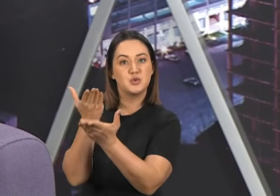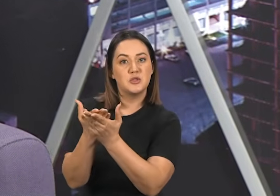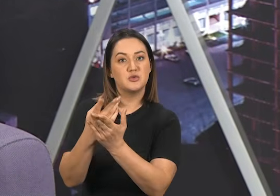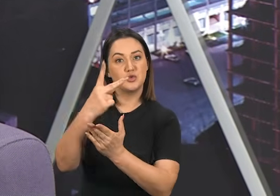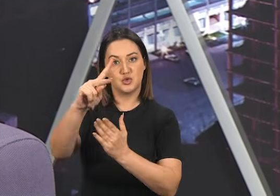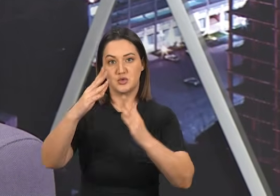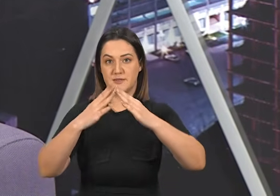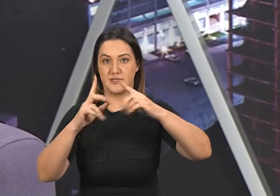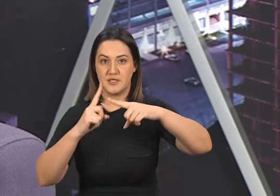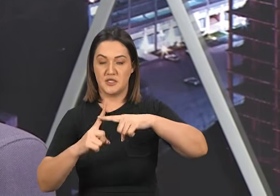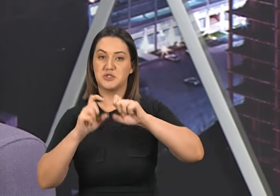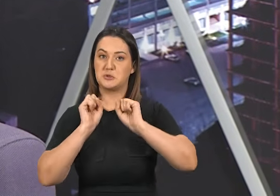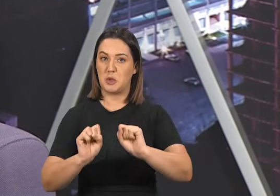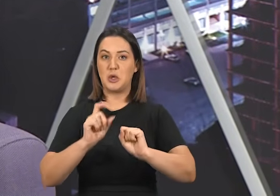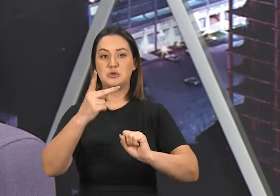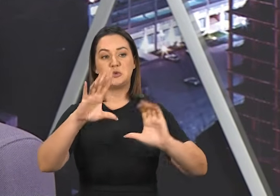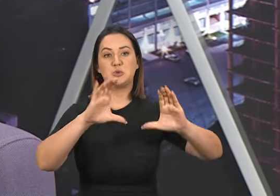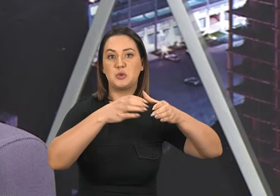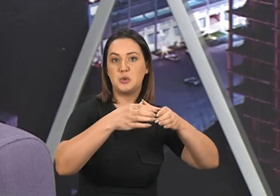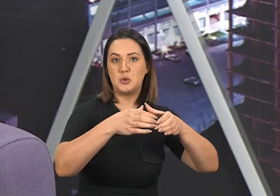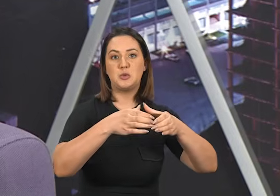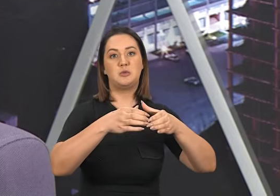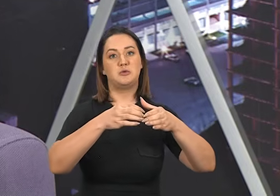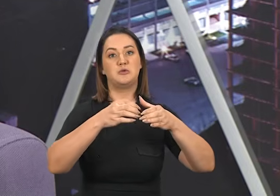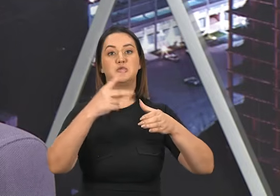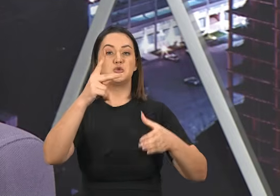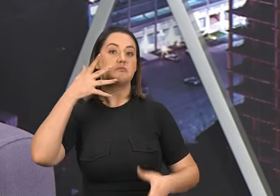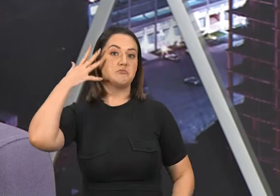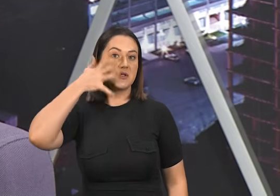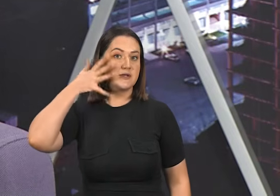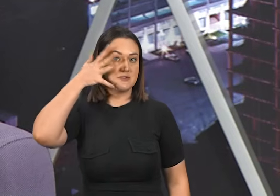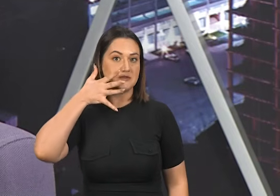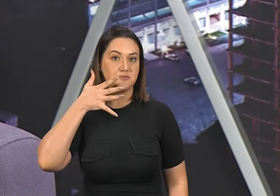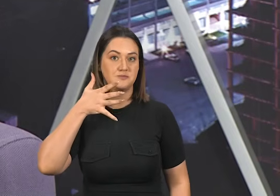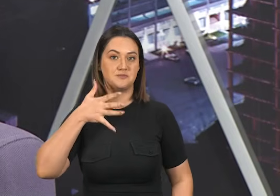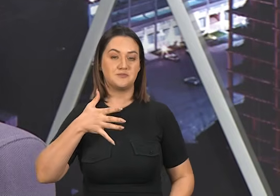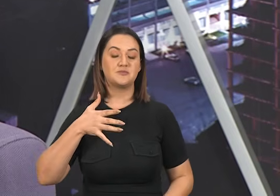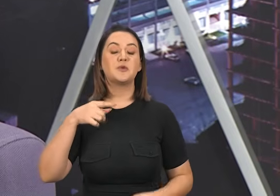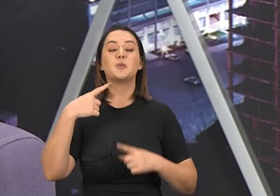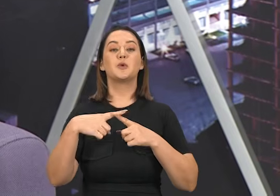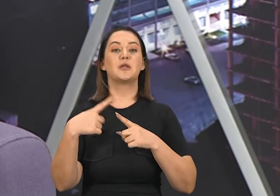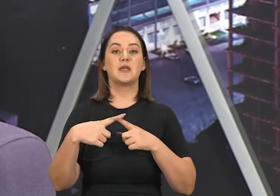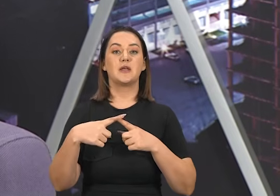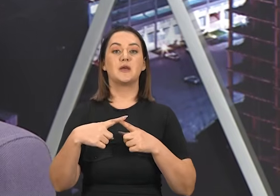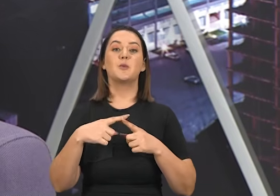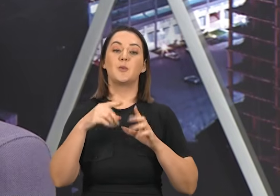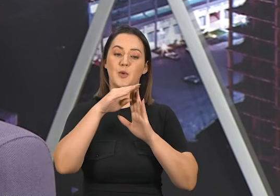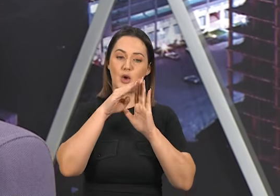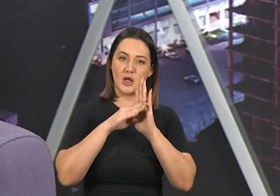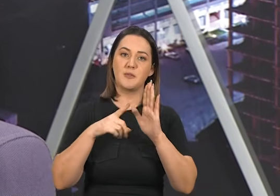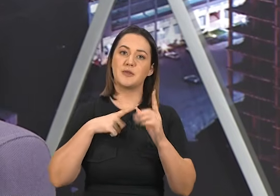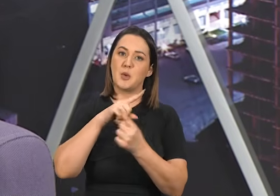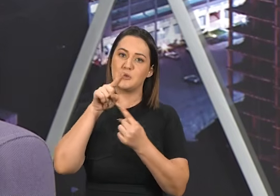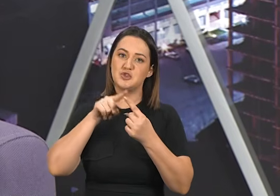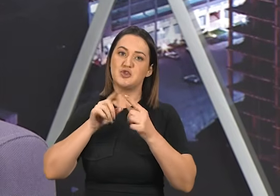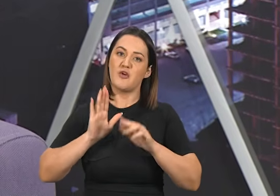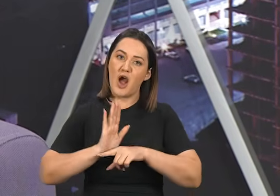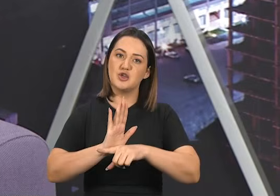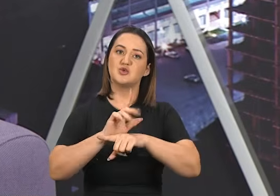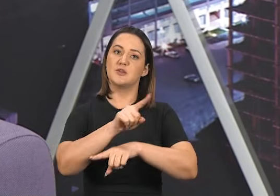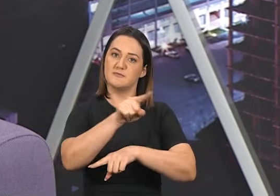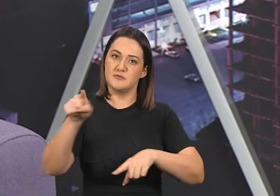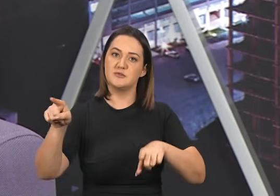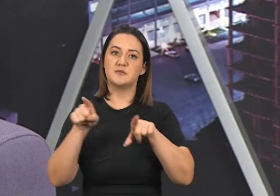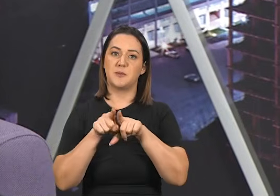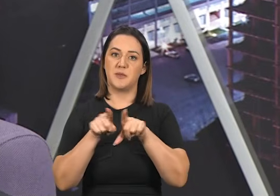bíblicas, nos seus estudos bíblicos, nas suas pregações evangelísticas. O Arena também tem esse propósito,